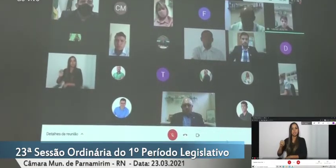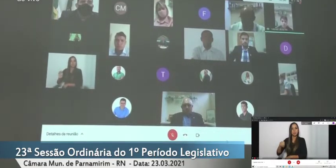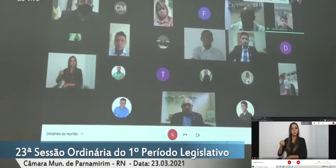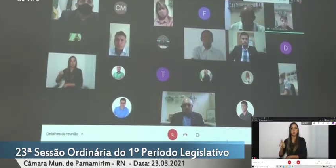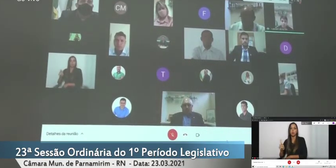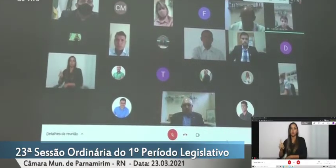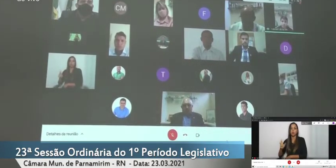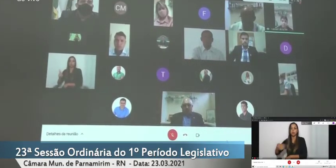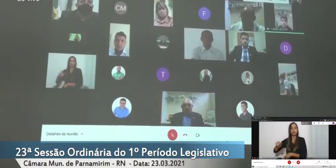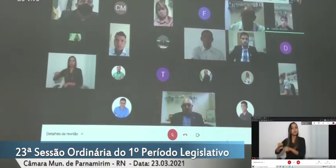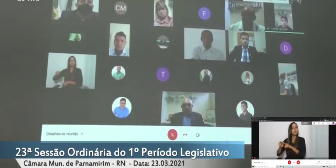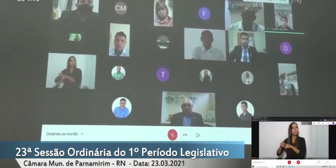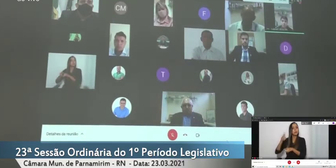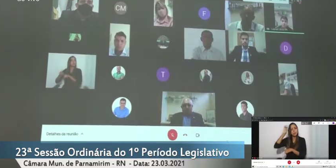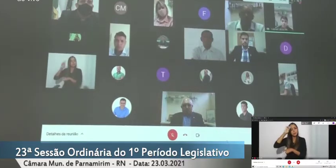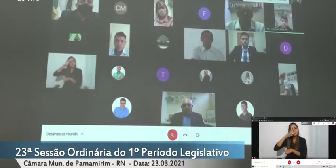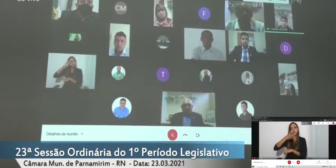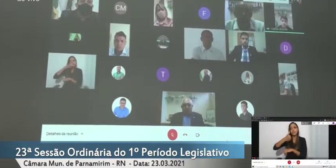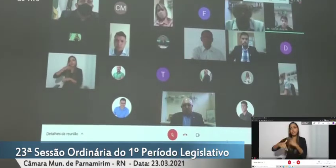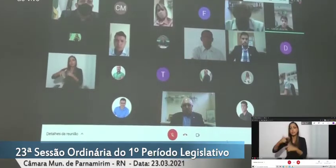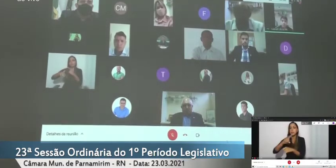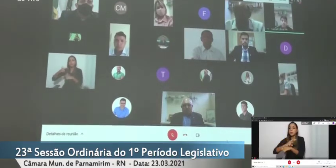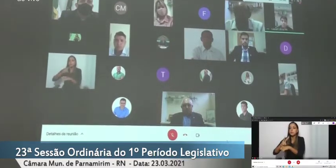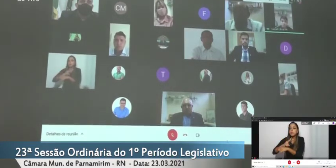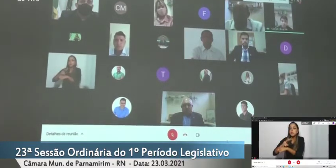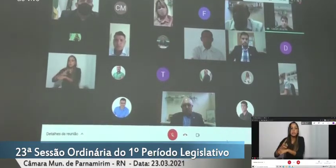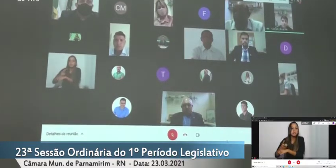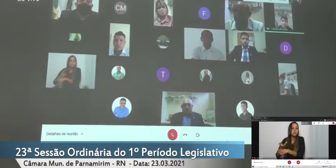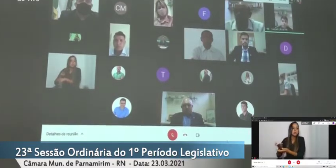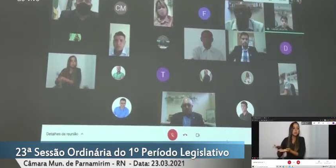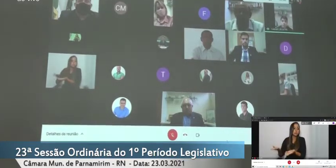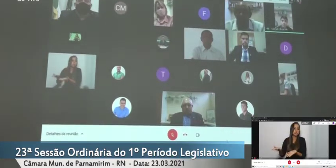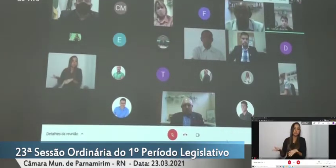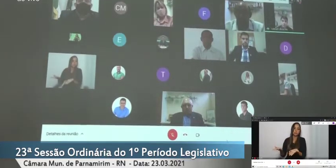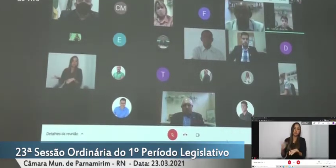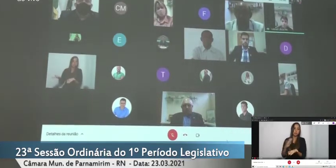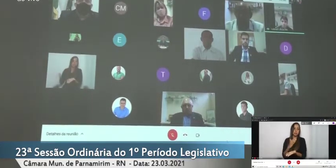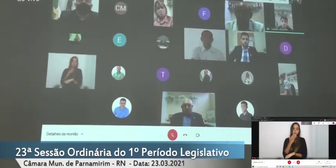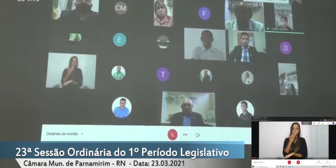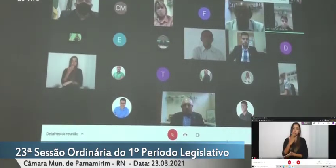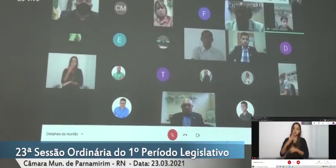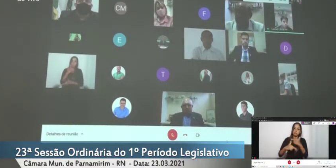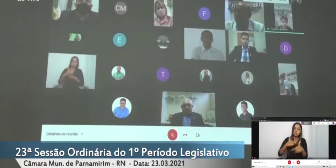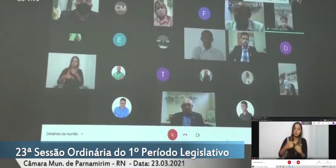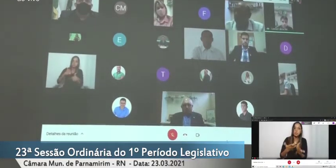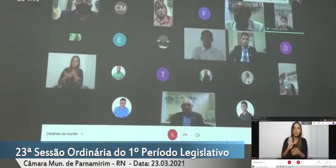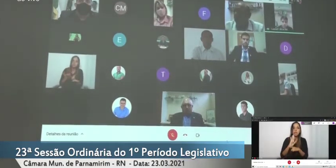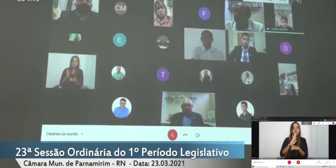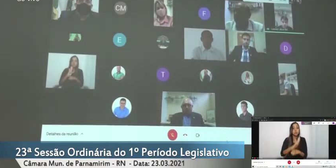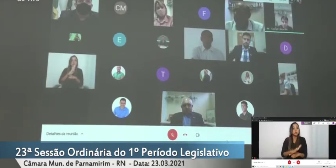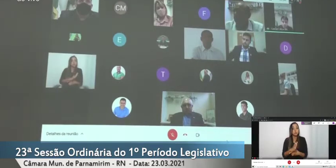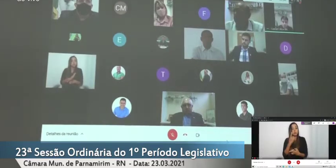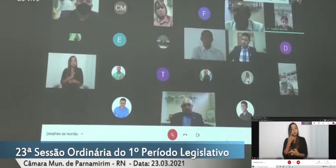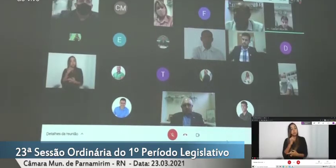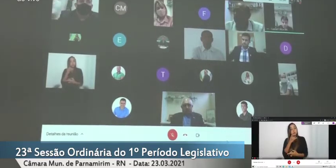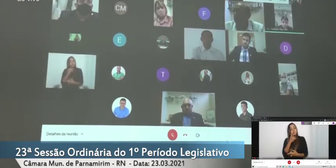tomar vacina, que eles estão no dia a dia combatendo, estão na linha de frente, né? Ajudando ali na medida do possível. Muito obrigado, vereador.